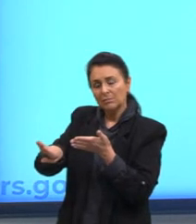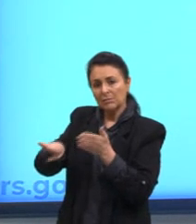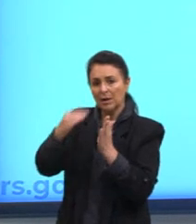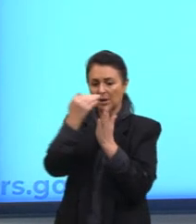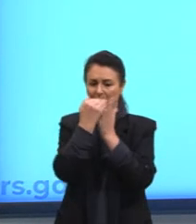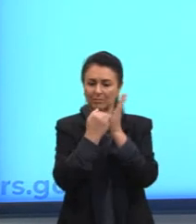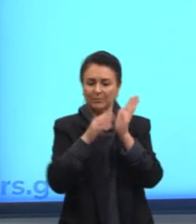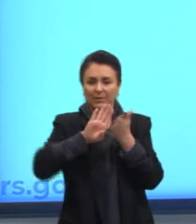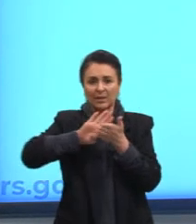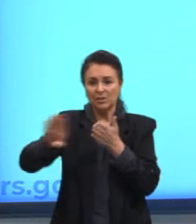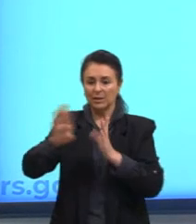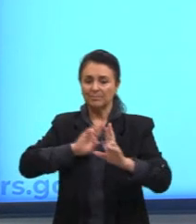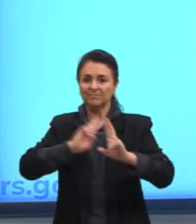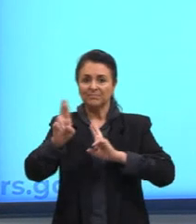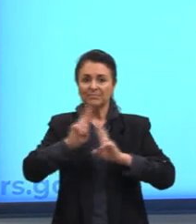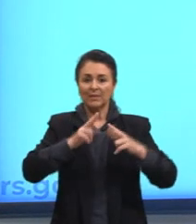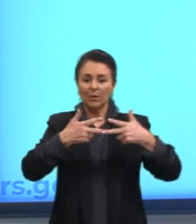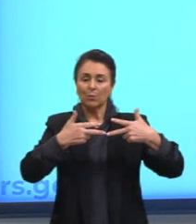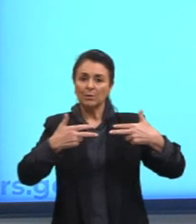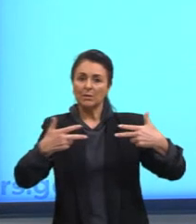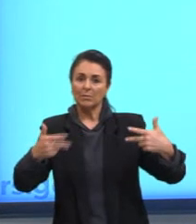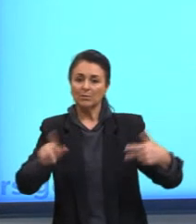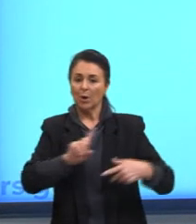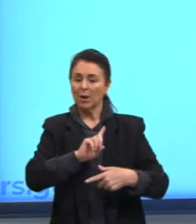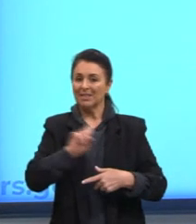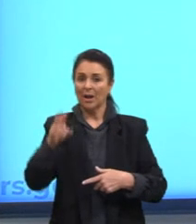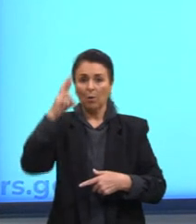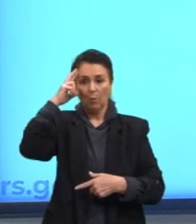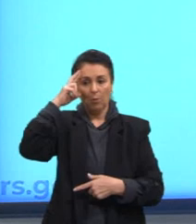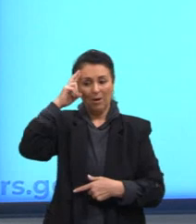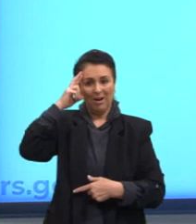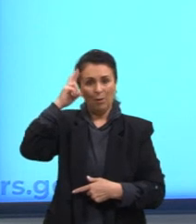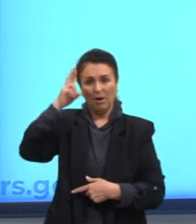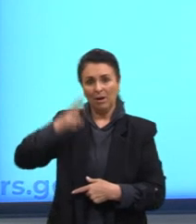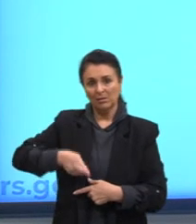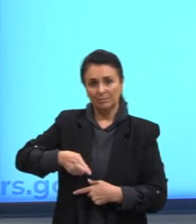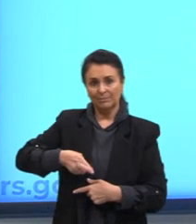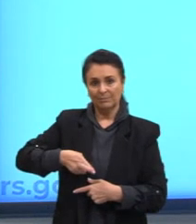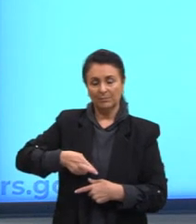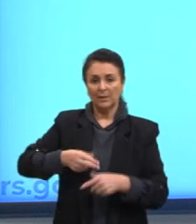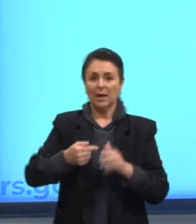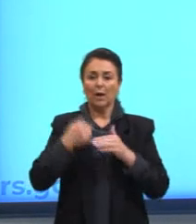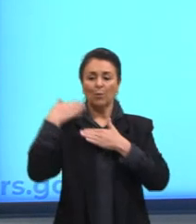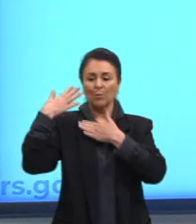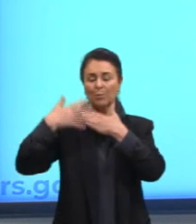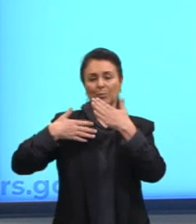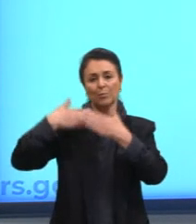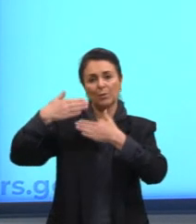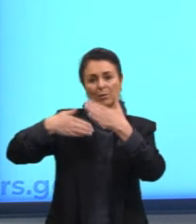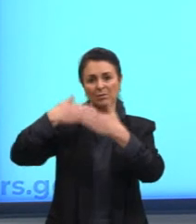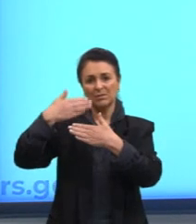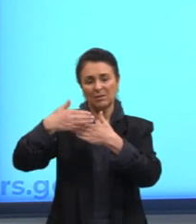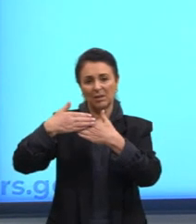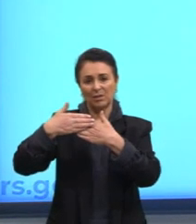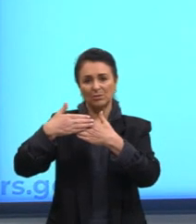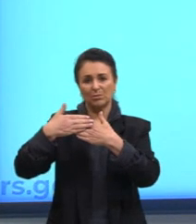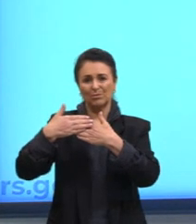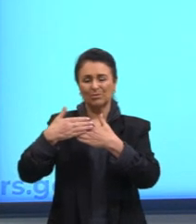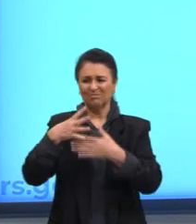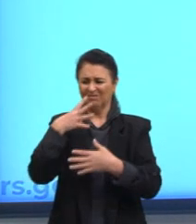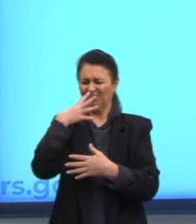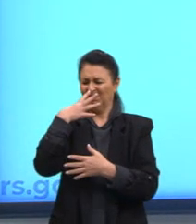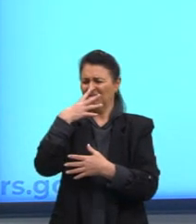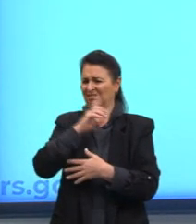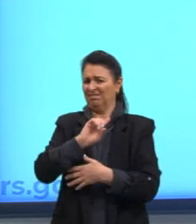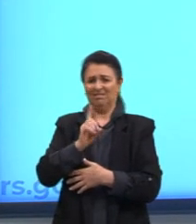retirando das relações os elementos não-racionais Isto é tão Evidente processo de desencantamento